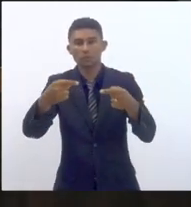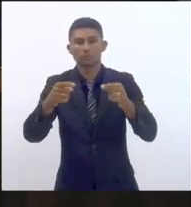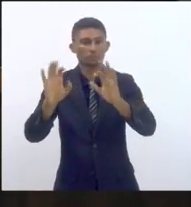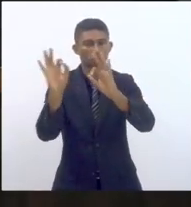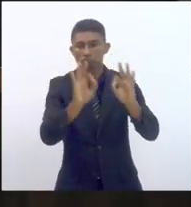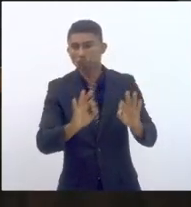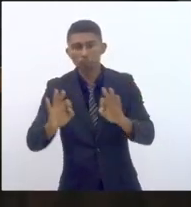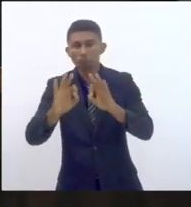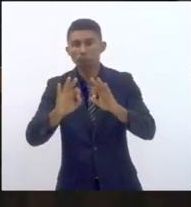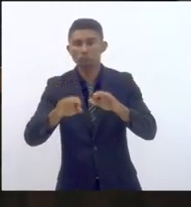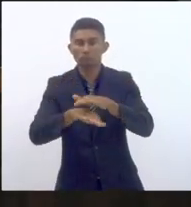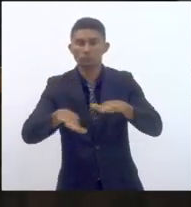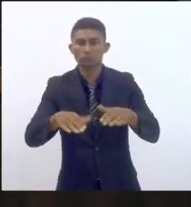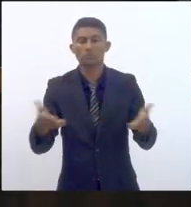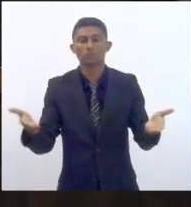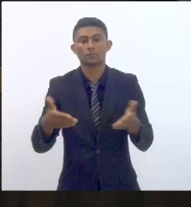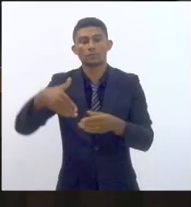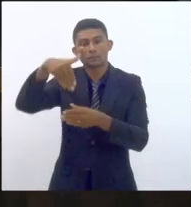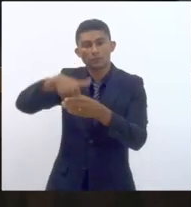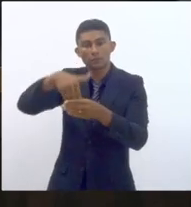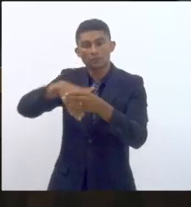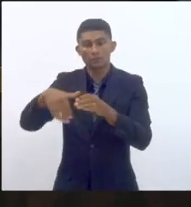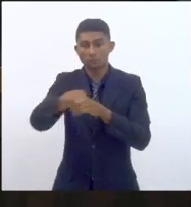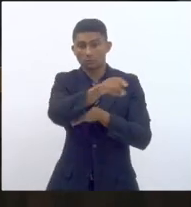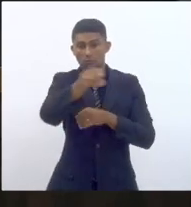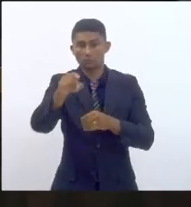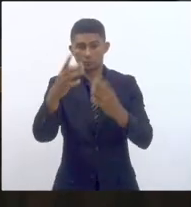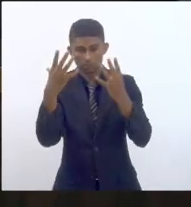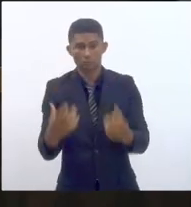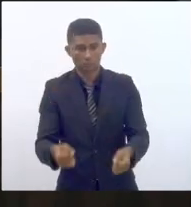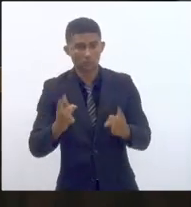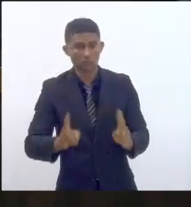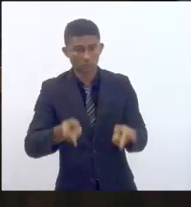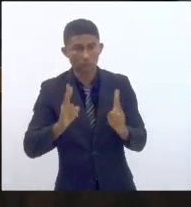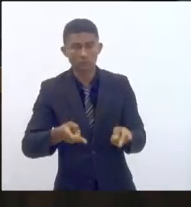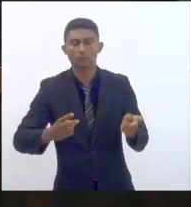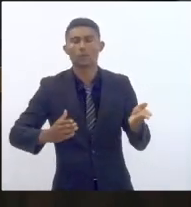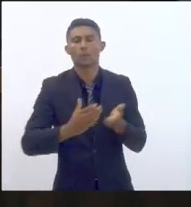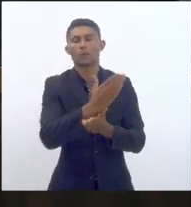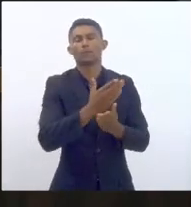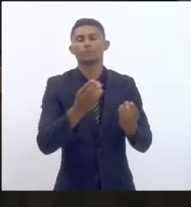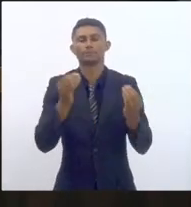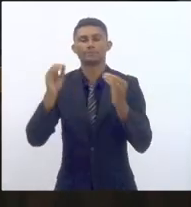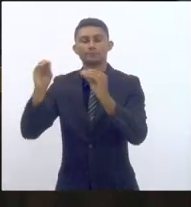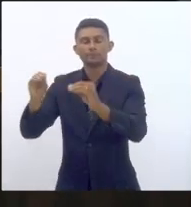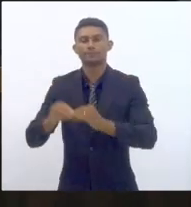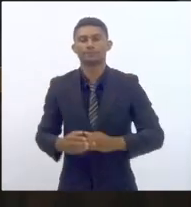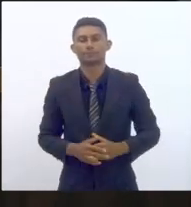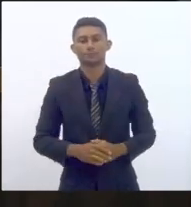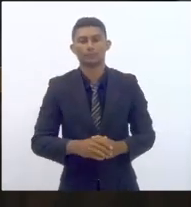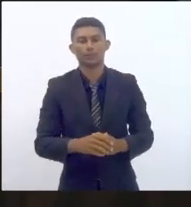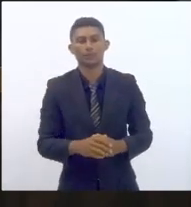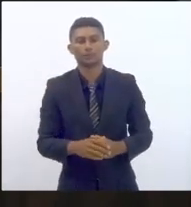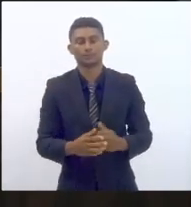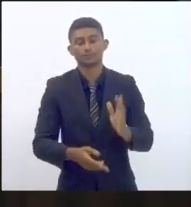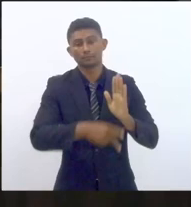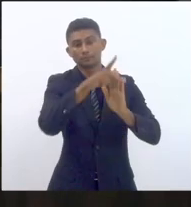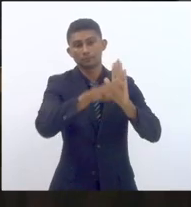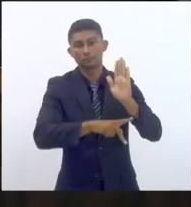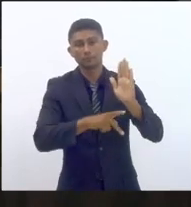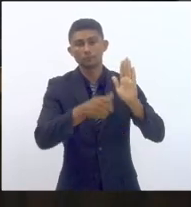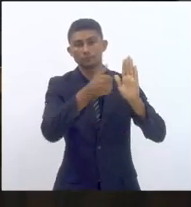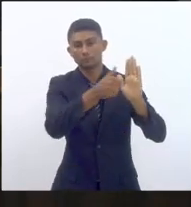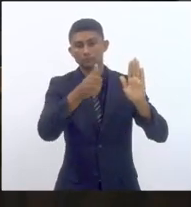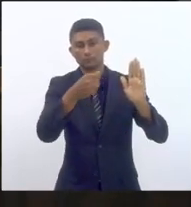havendo que queira discutir, encerrada a discussão, em votação, os senhores que aprovam, permaneçam como estão, aprovado, vai à promulgação. Projeto de resolução